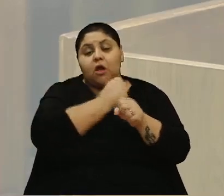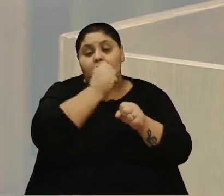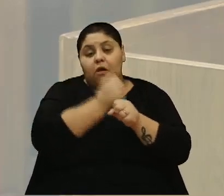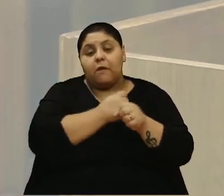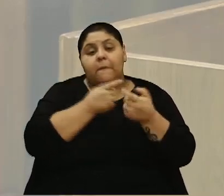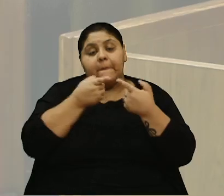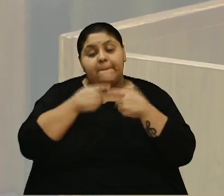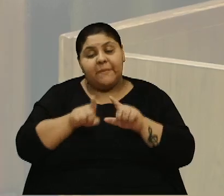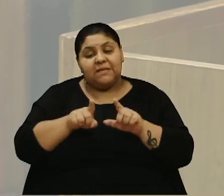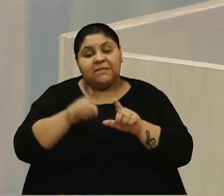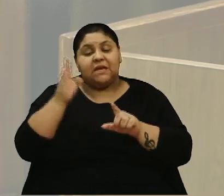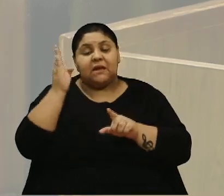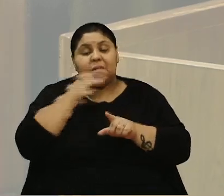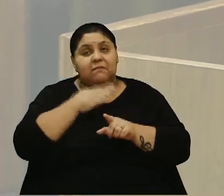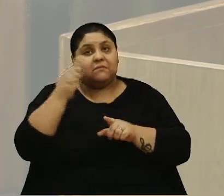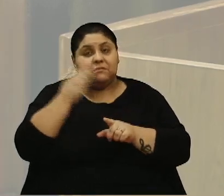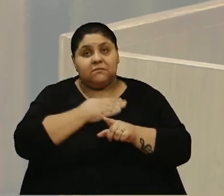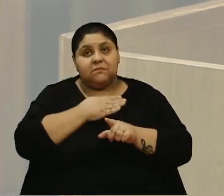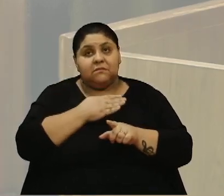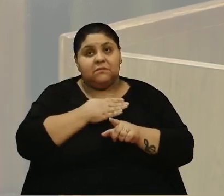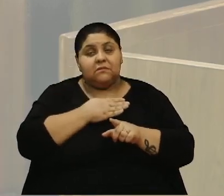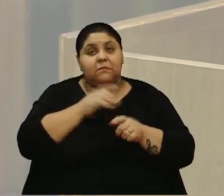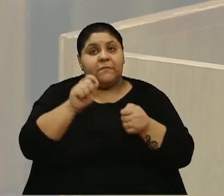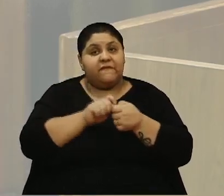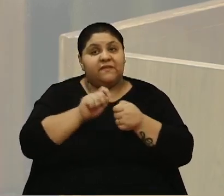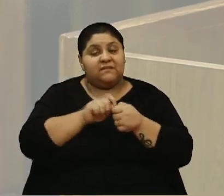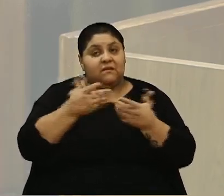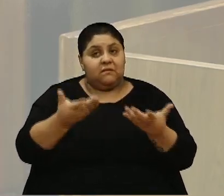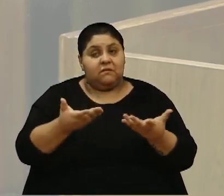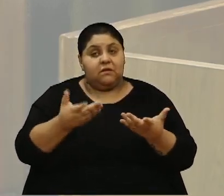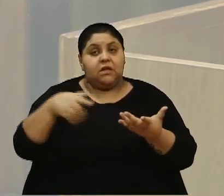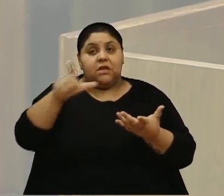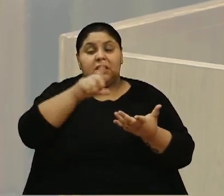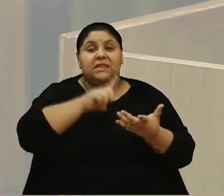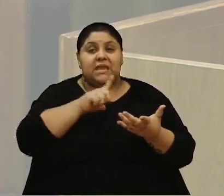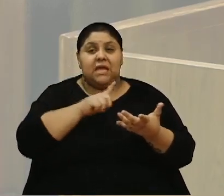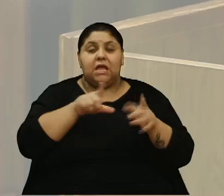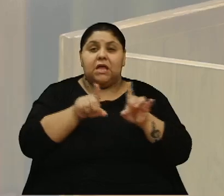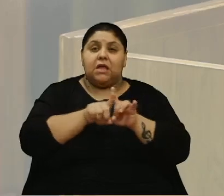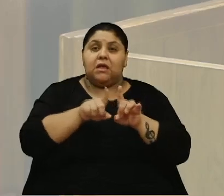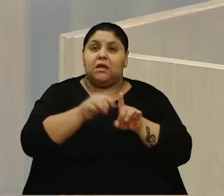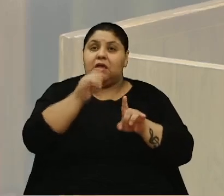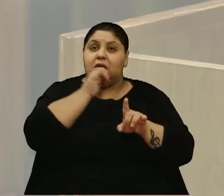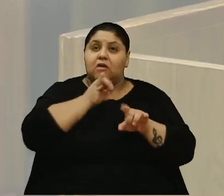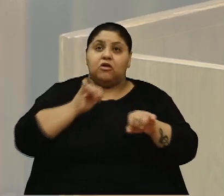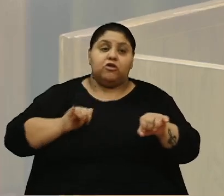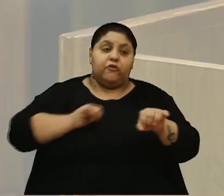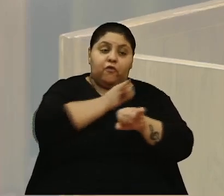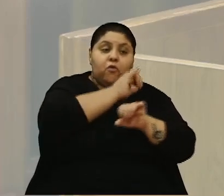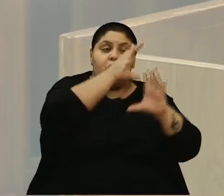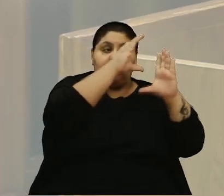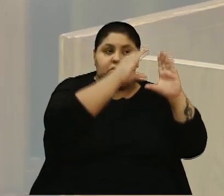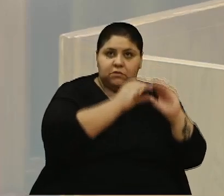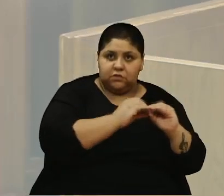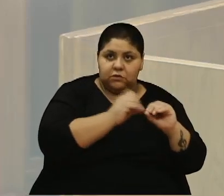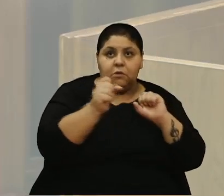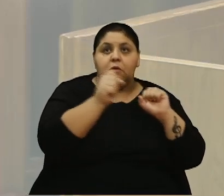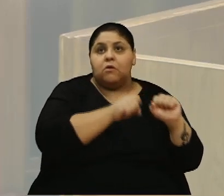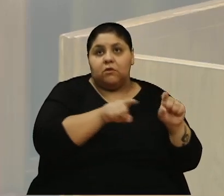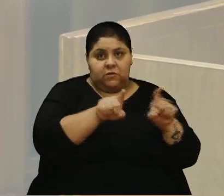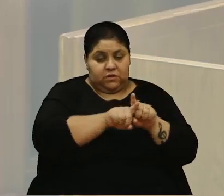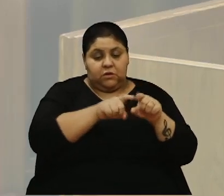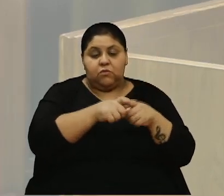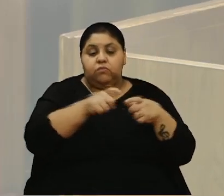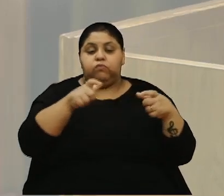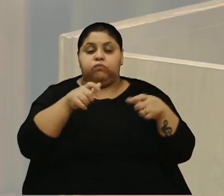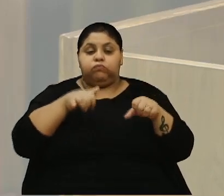maior brevidade possível para a realização disso. Até porque tem uma questão, por exemplo, de voos noturnos que a gente poderia já ampliar para o